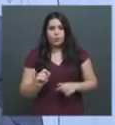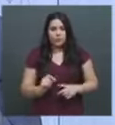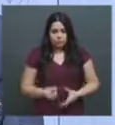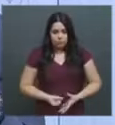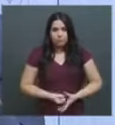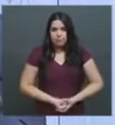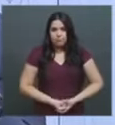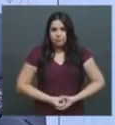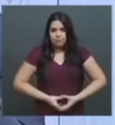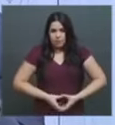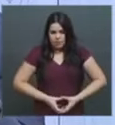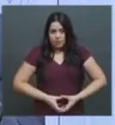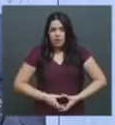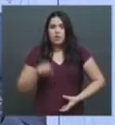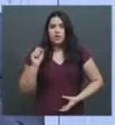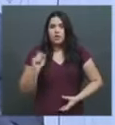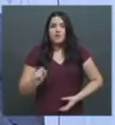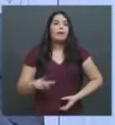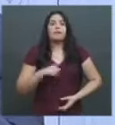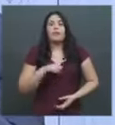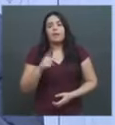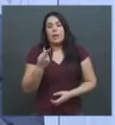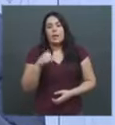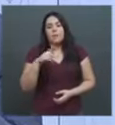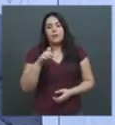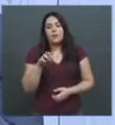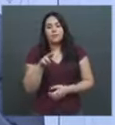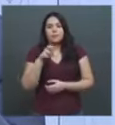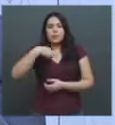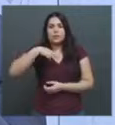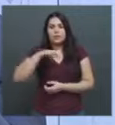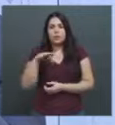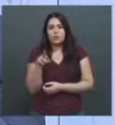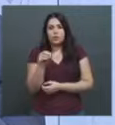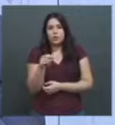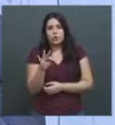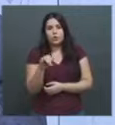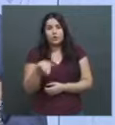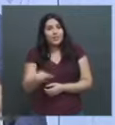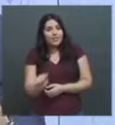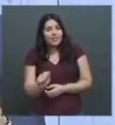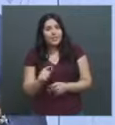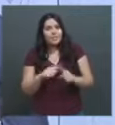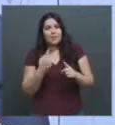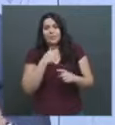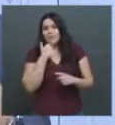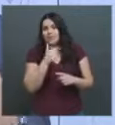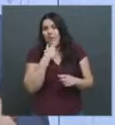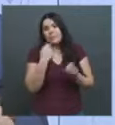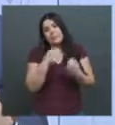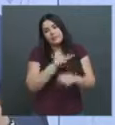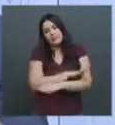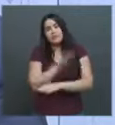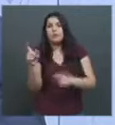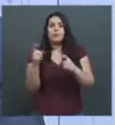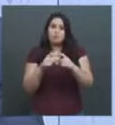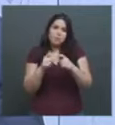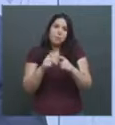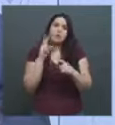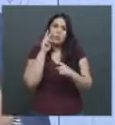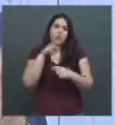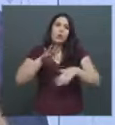forma uma camada de hipertrofia, de tanto fazer força, mas ele não consegue vencer a próstata. Claro que tem que procurar um urologista para fazer o